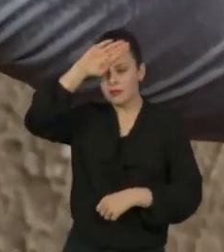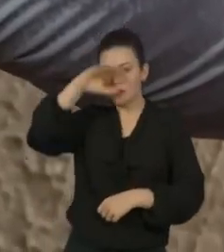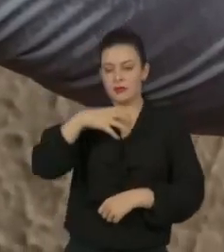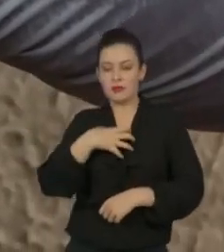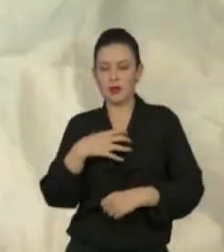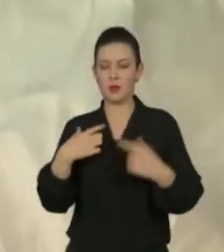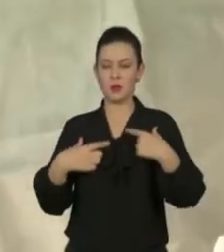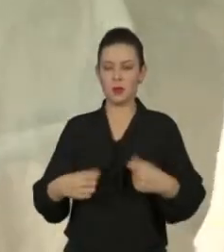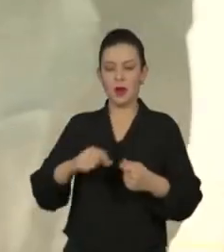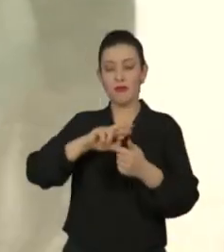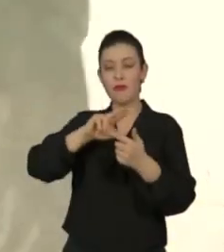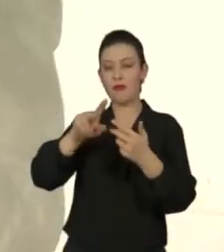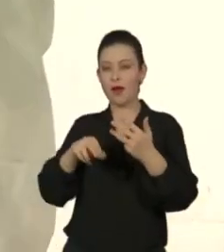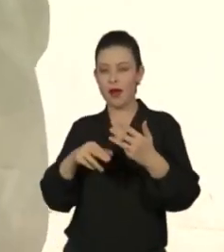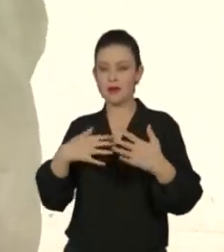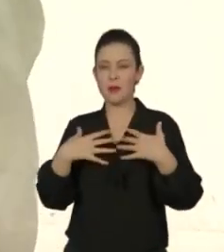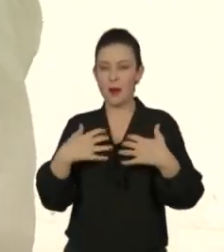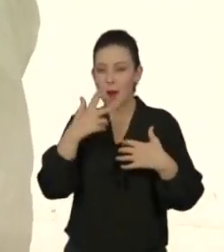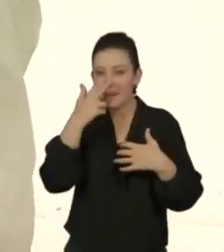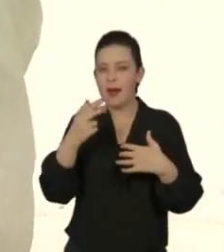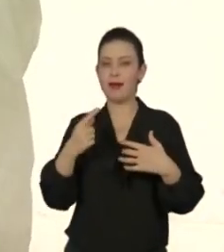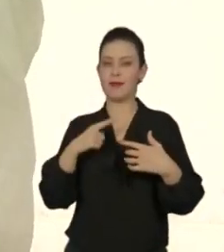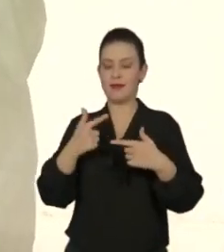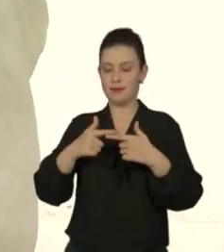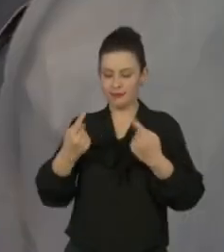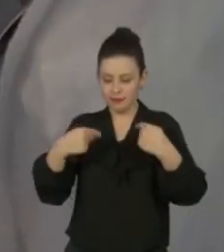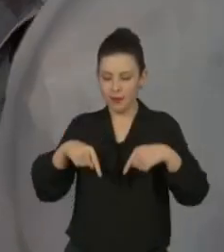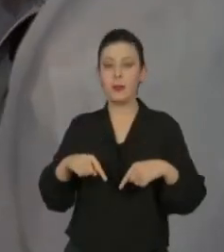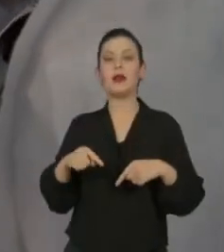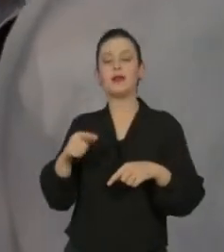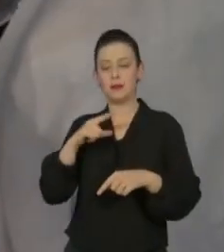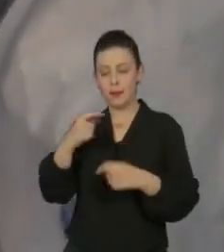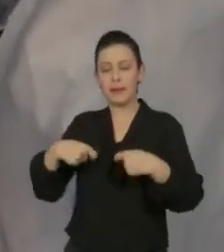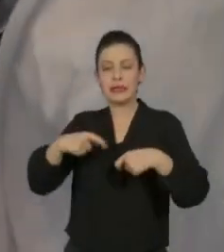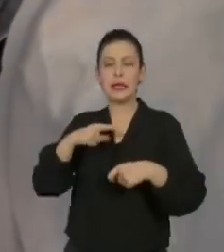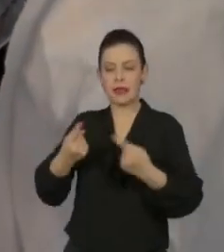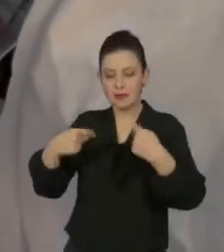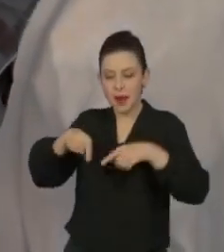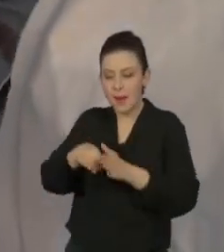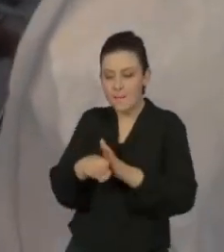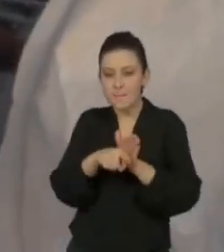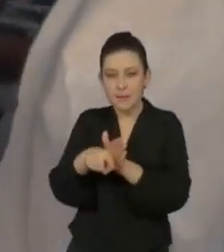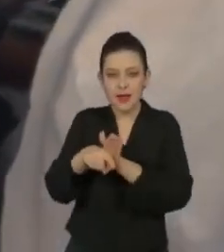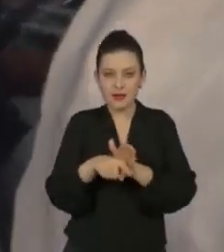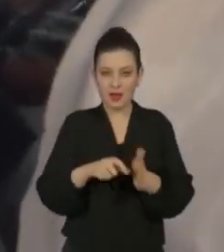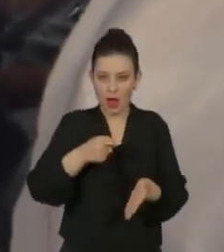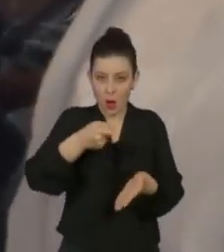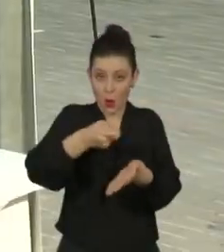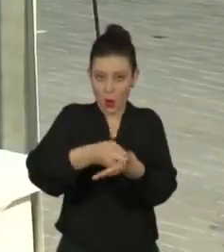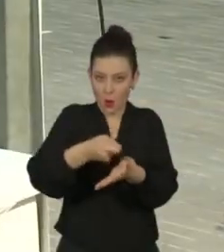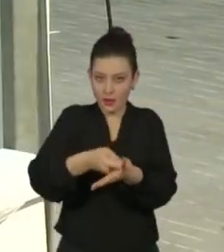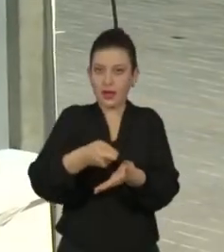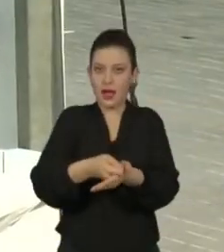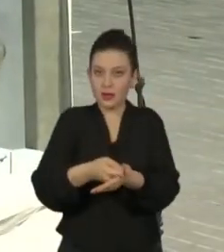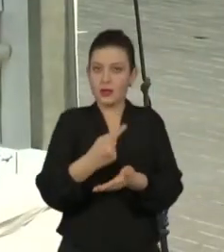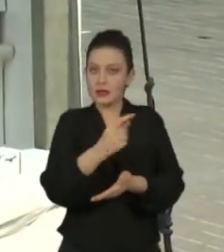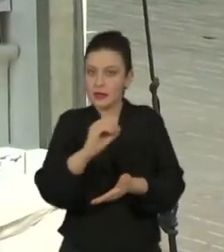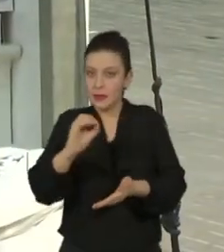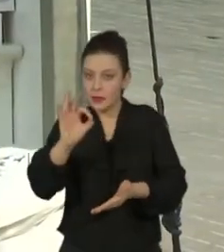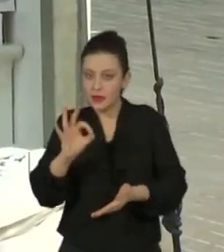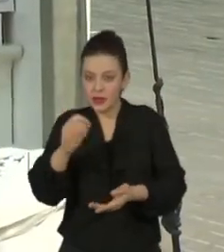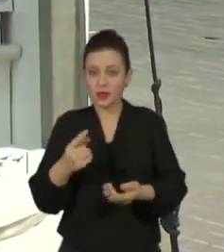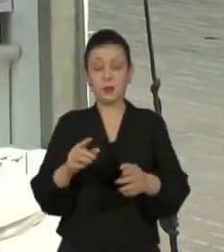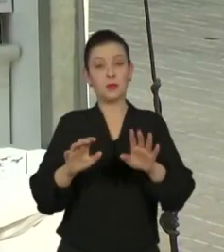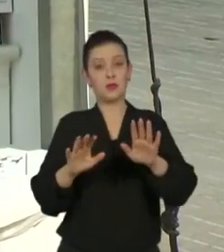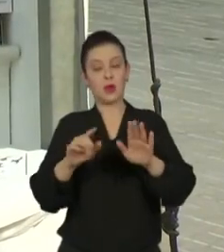síndrome multissistêmica inflamatória também serão testados. Mas os planos de saúde não serão obrigados a cobrir os exames em